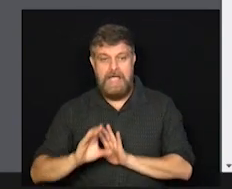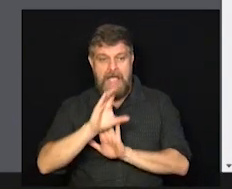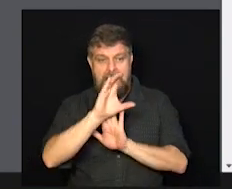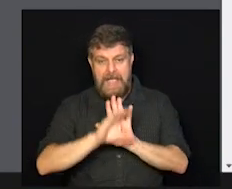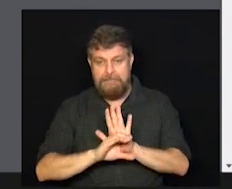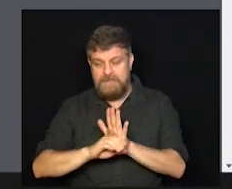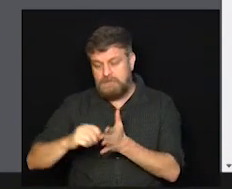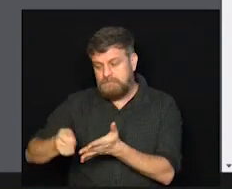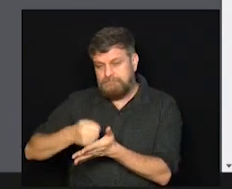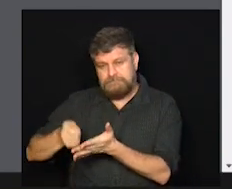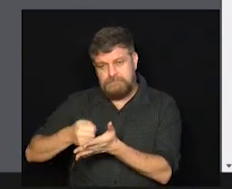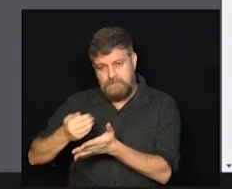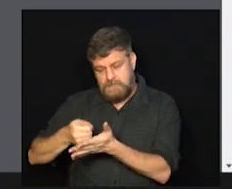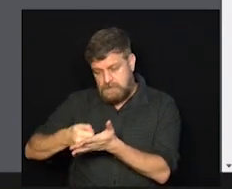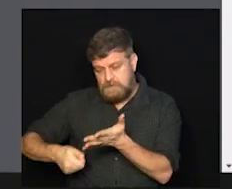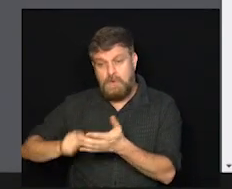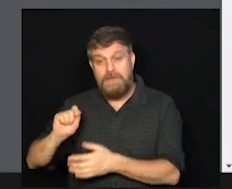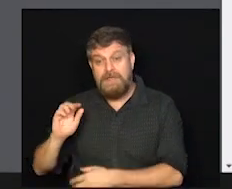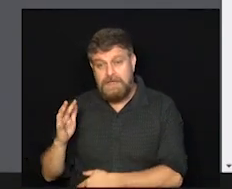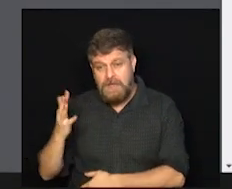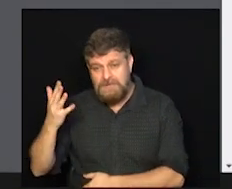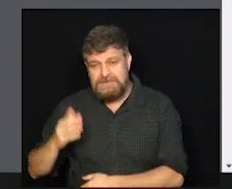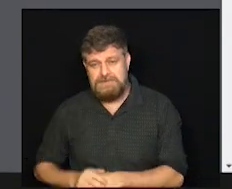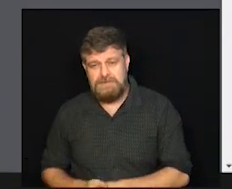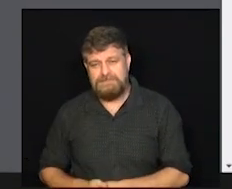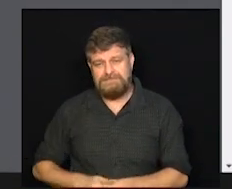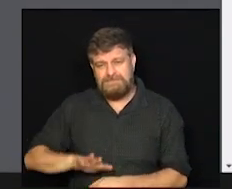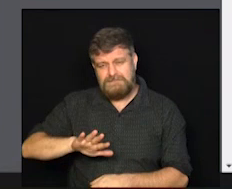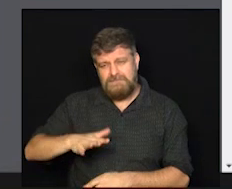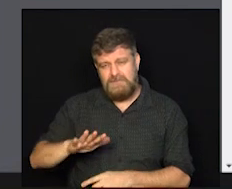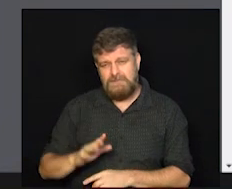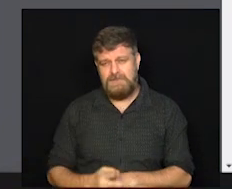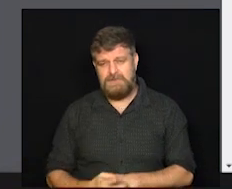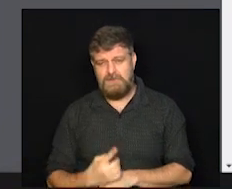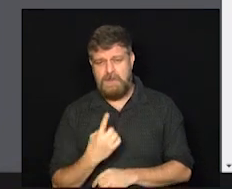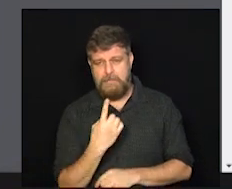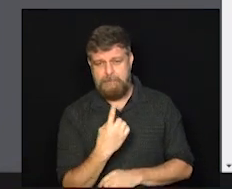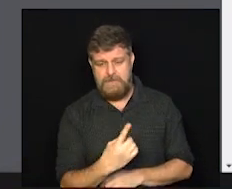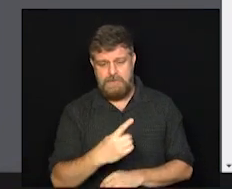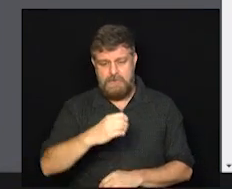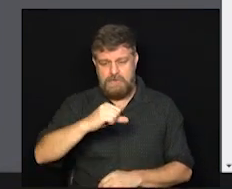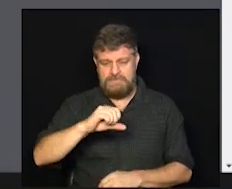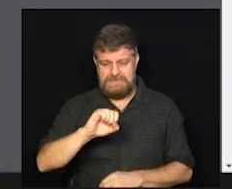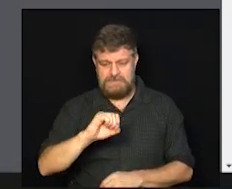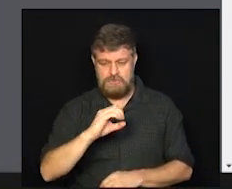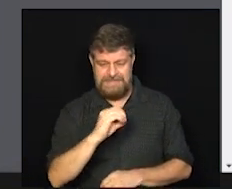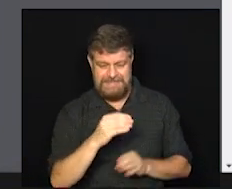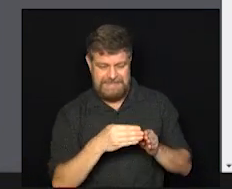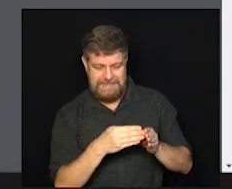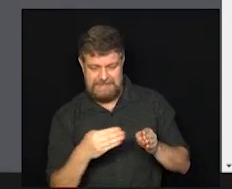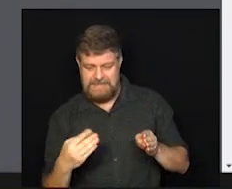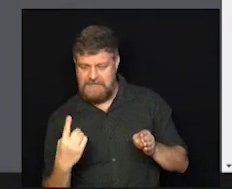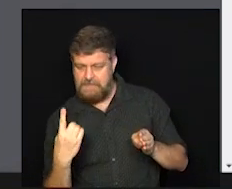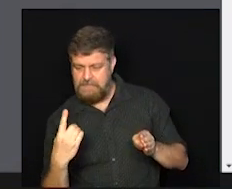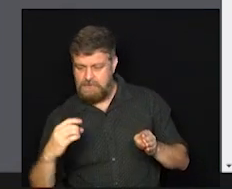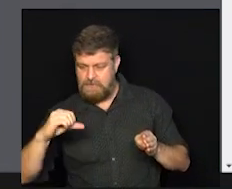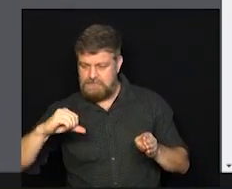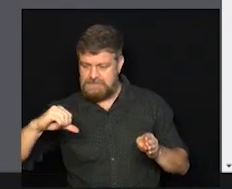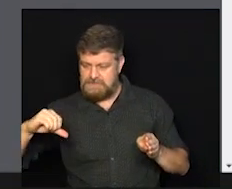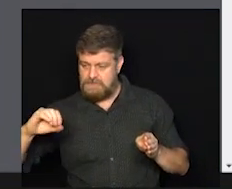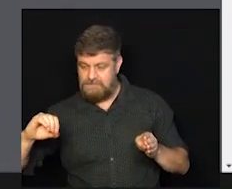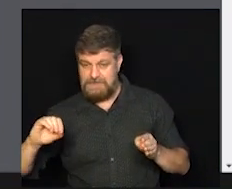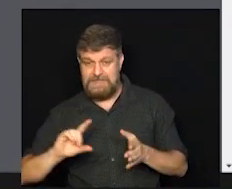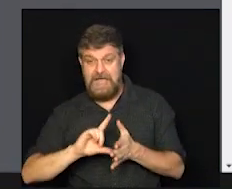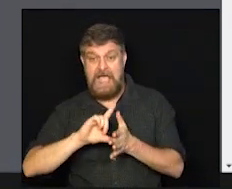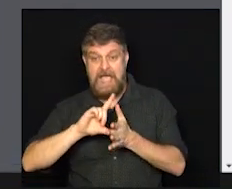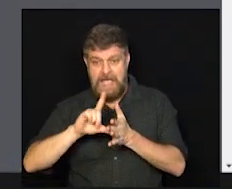descrevem o que ocorreu fortemente na década de 80 e 90 no Campo Grande. Depois, posteriormente, duplicada